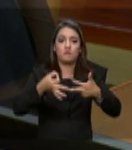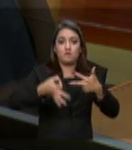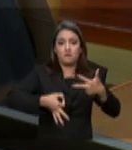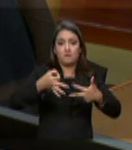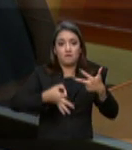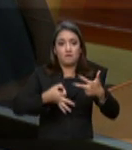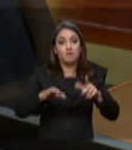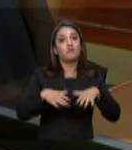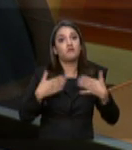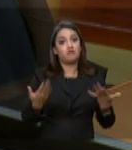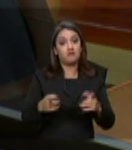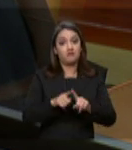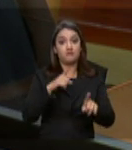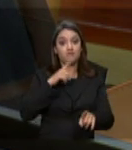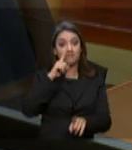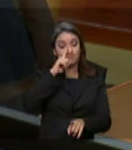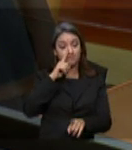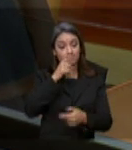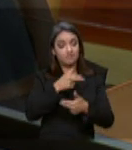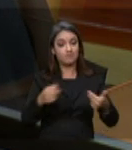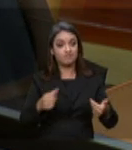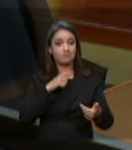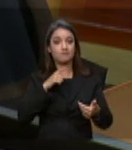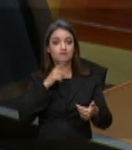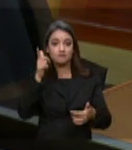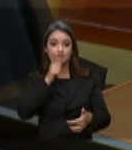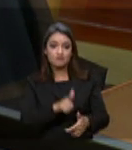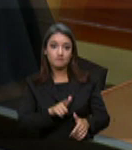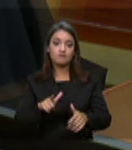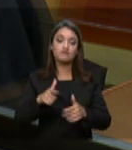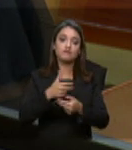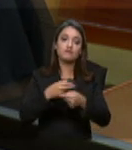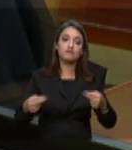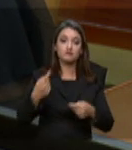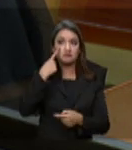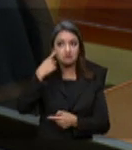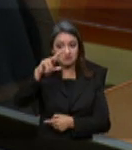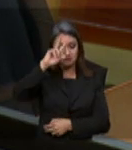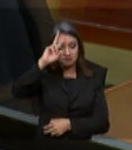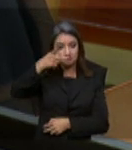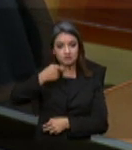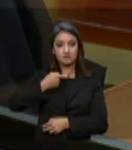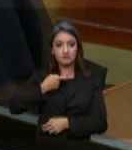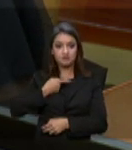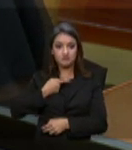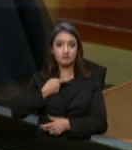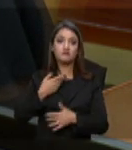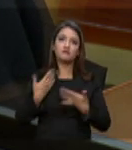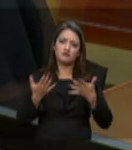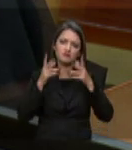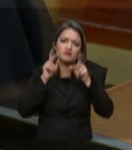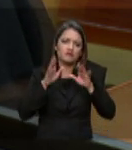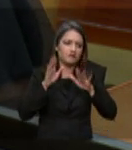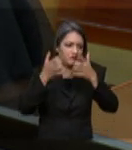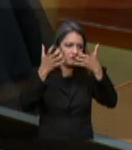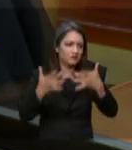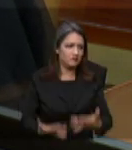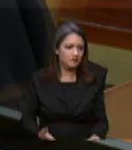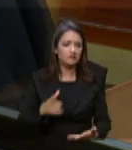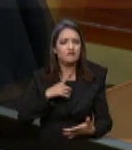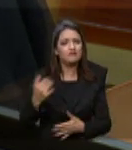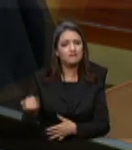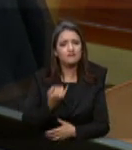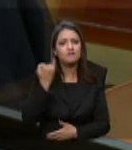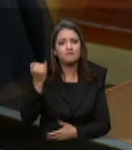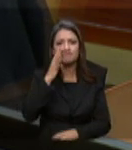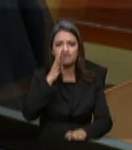coloca em Perigo a reputação do Estado confie favorecer conforme se esposa denúncia interesses próprios como acima descrito por sempre é